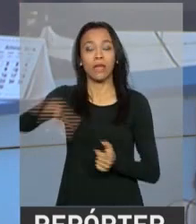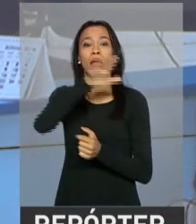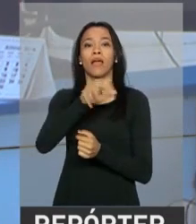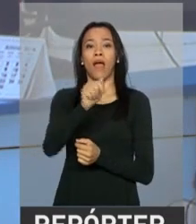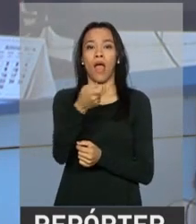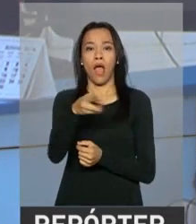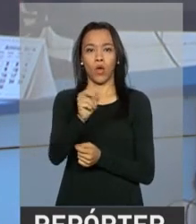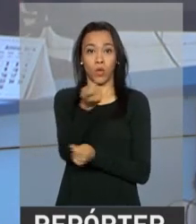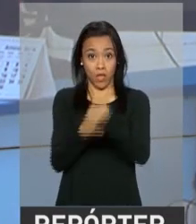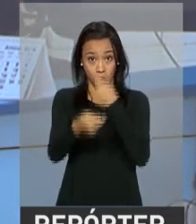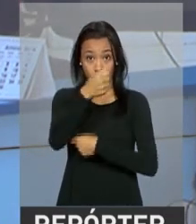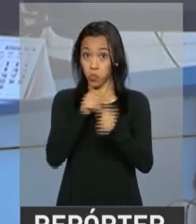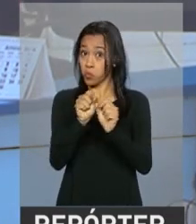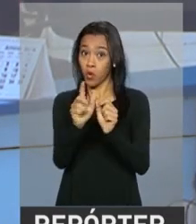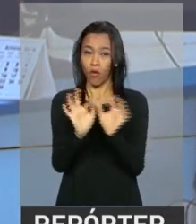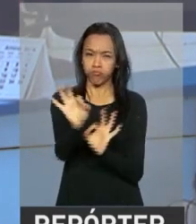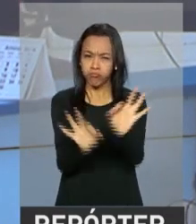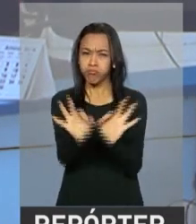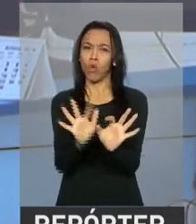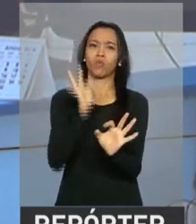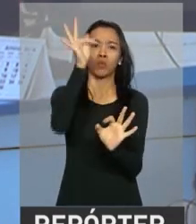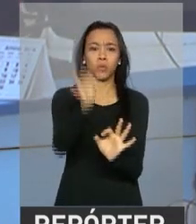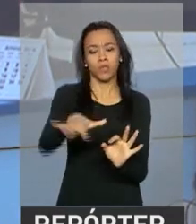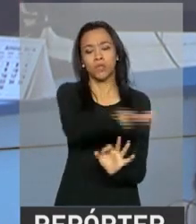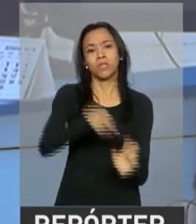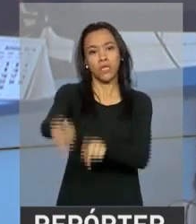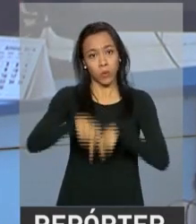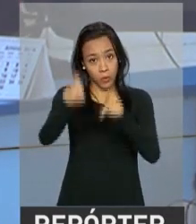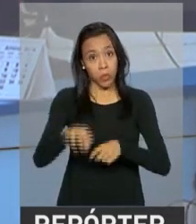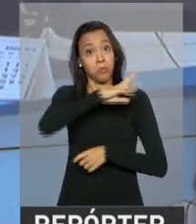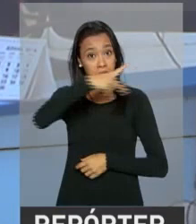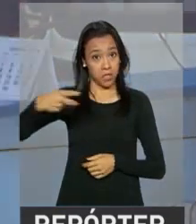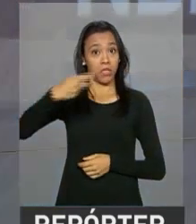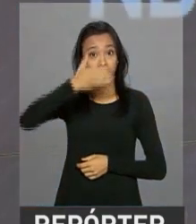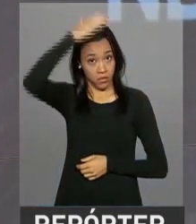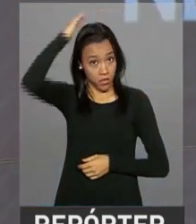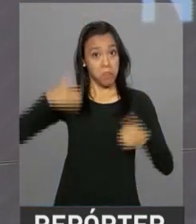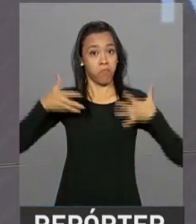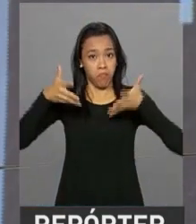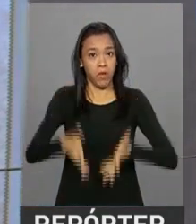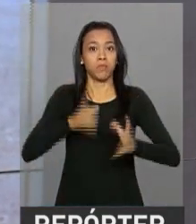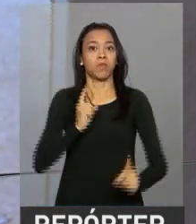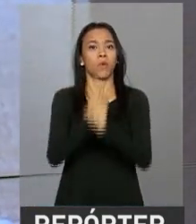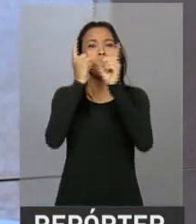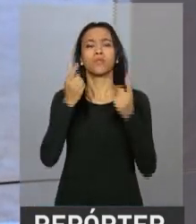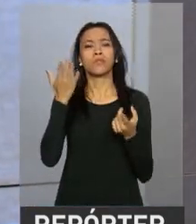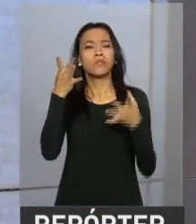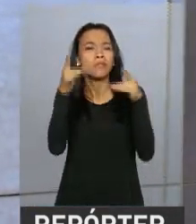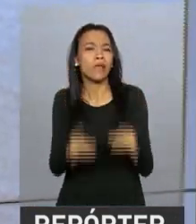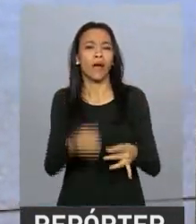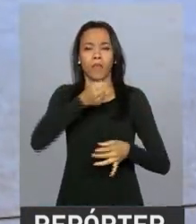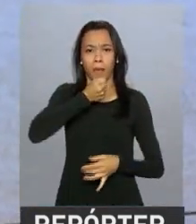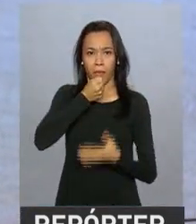Paulo o futuro da agricultura. O presidente em exercício, Michel Temer, participa do evento. Vamos saber os detalhes com a repórter Paola